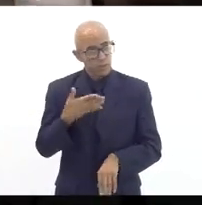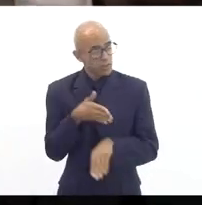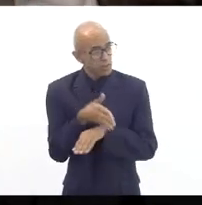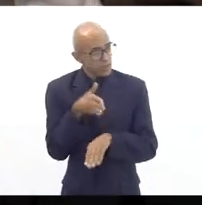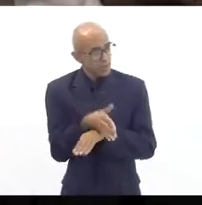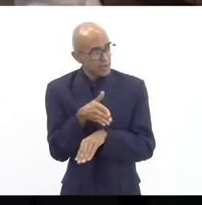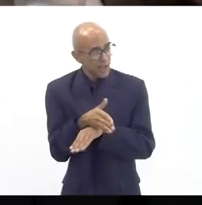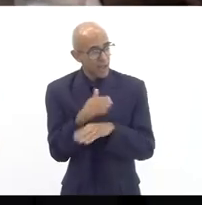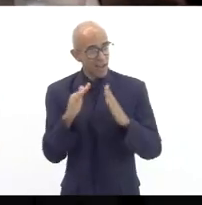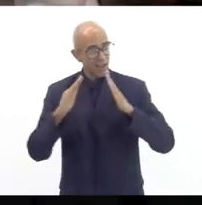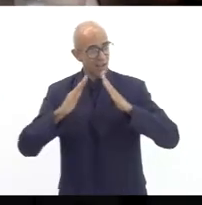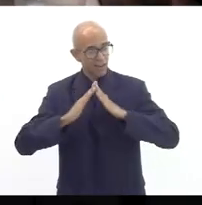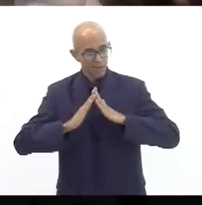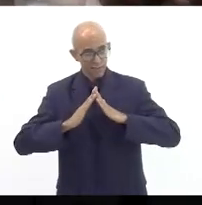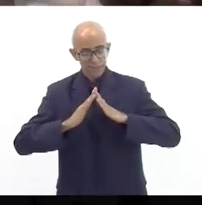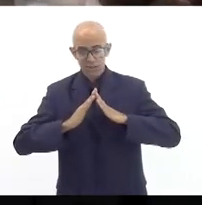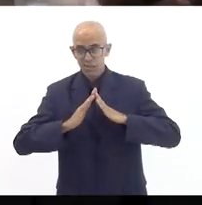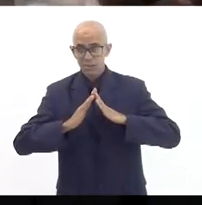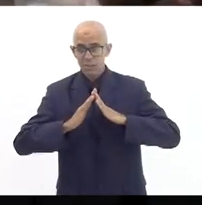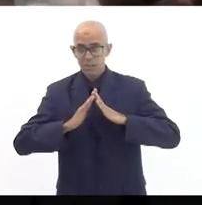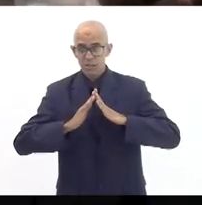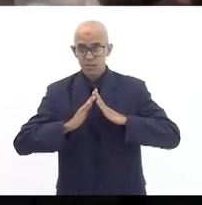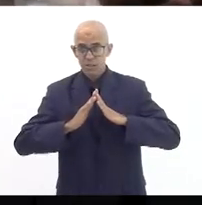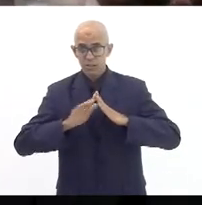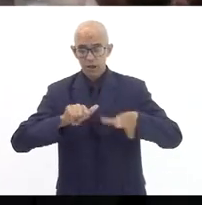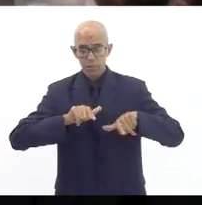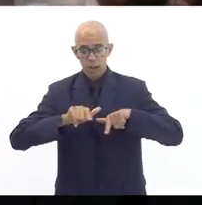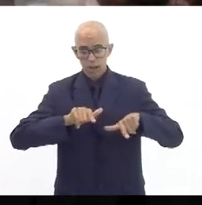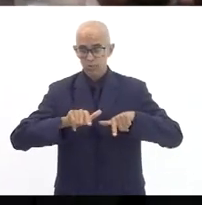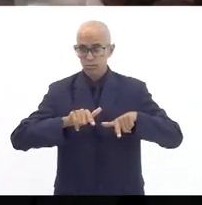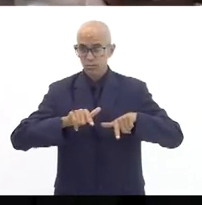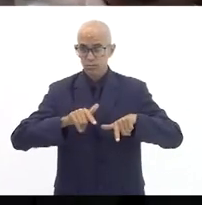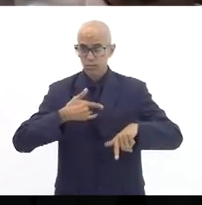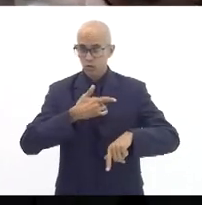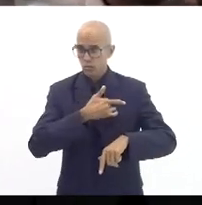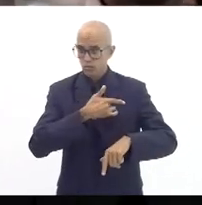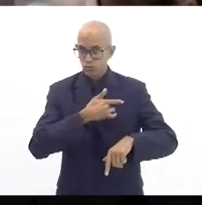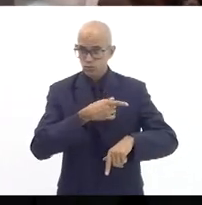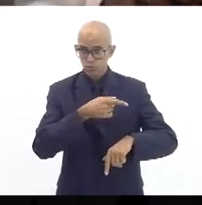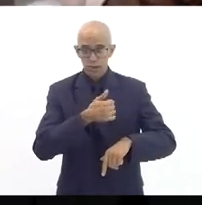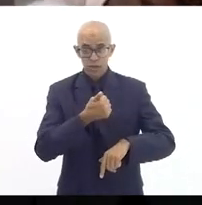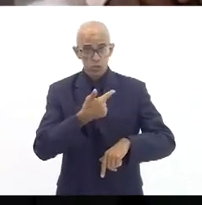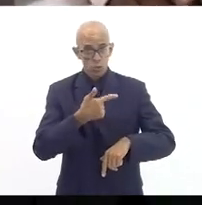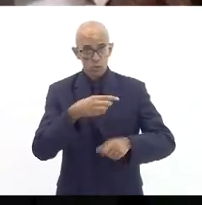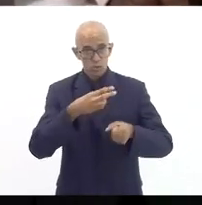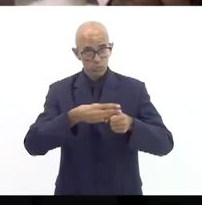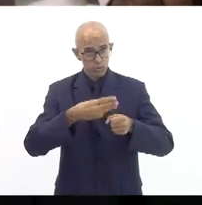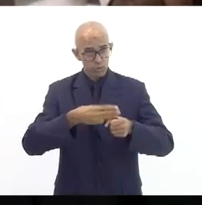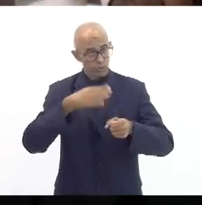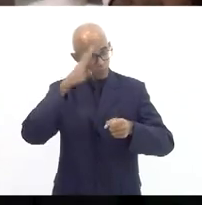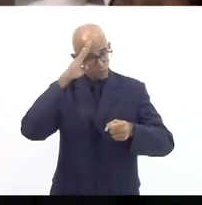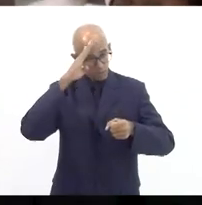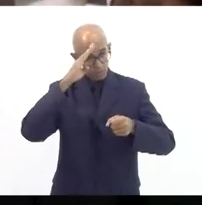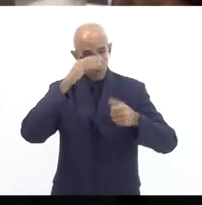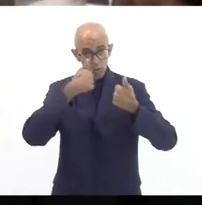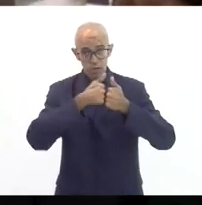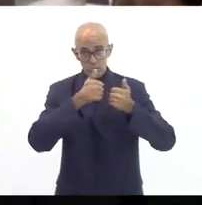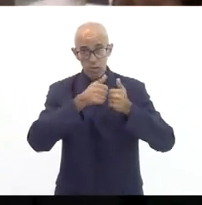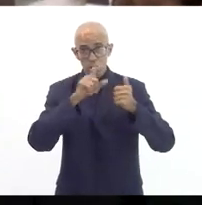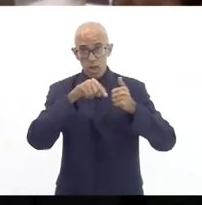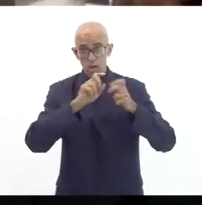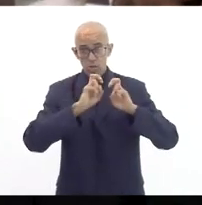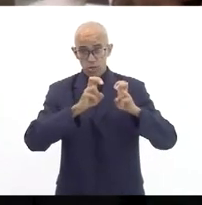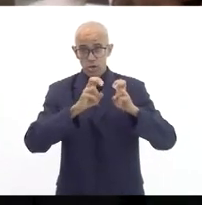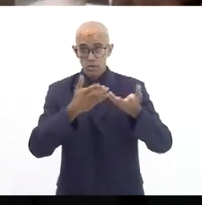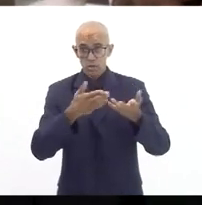precisa se deslocar pela cidade, e o trem, para mais de 12 municípios, é o principal meio de transporte. Né? Esse aqui são os